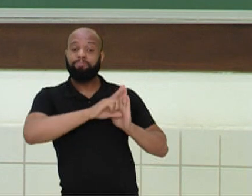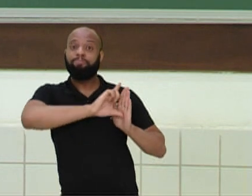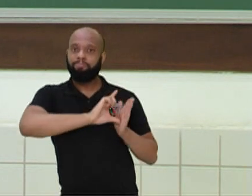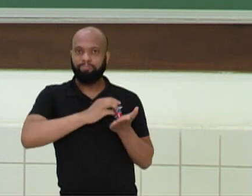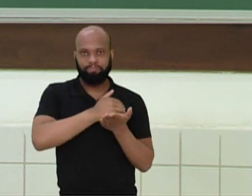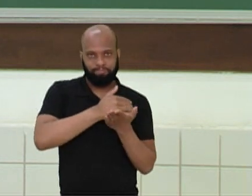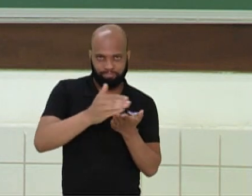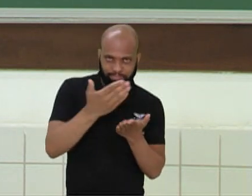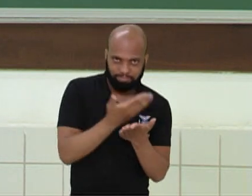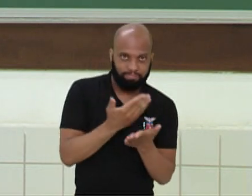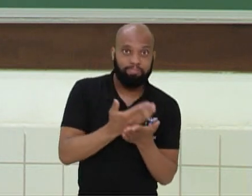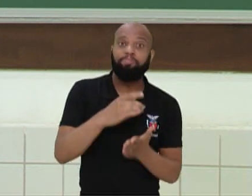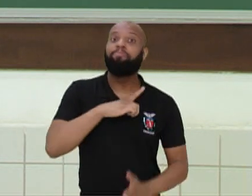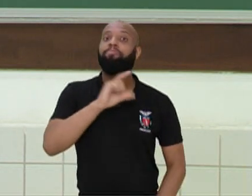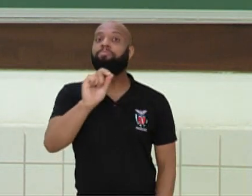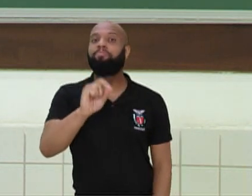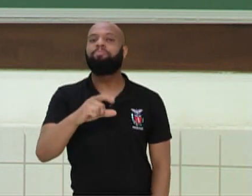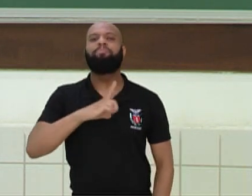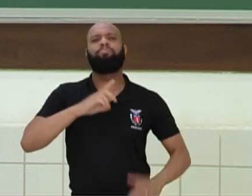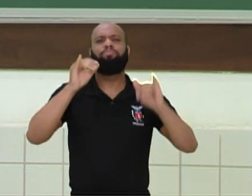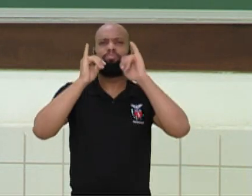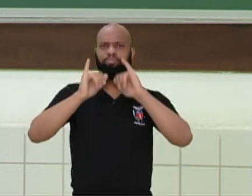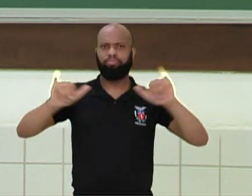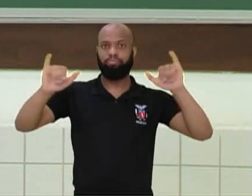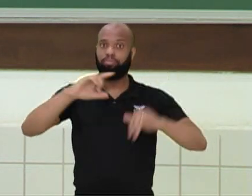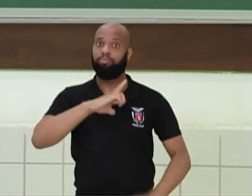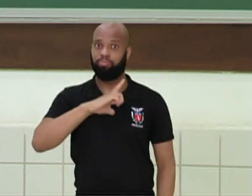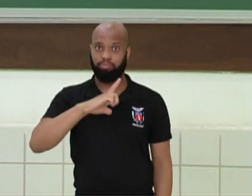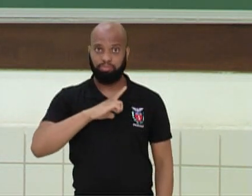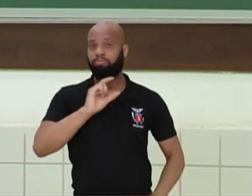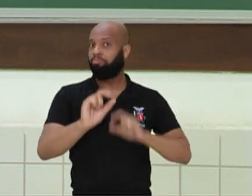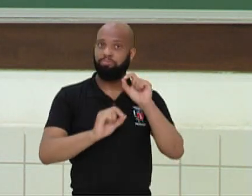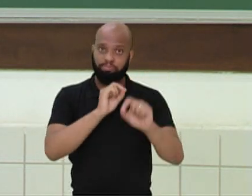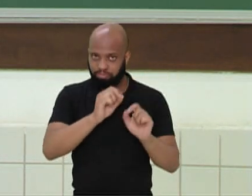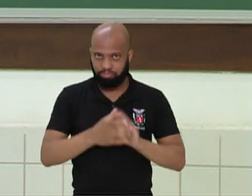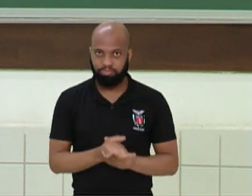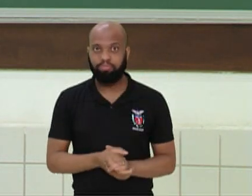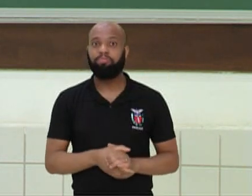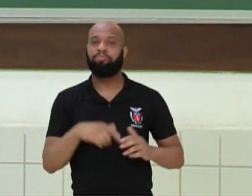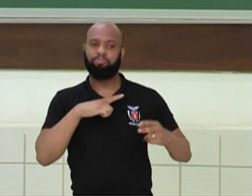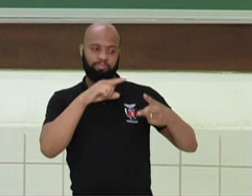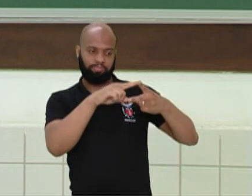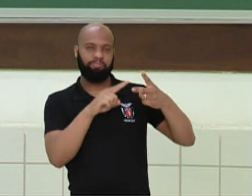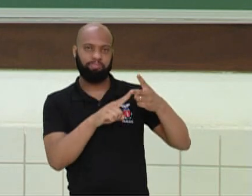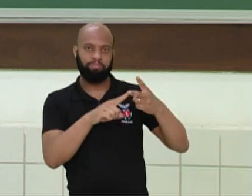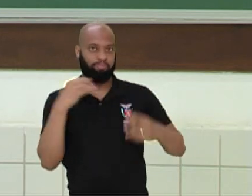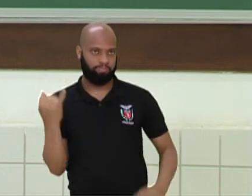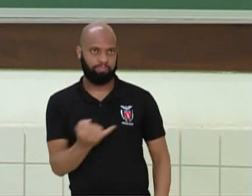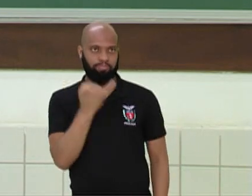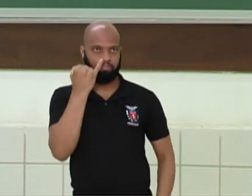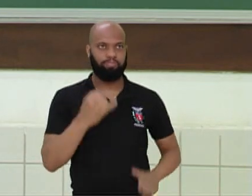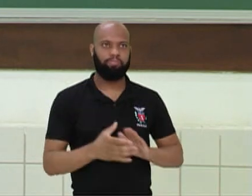Mas antes de começarmos a nossa aula, já sabe, temos 2 recadinhos para vocês.